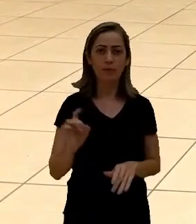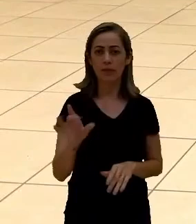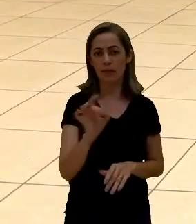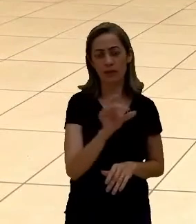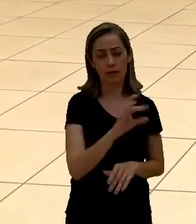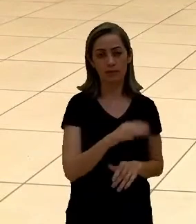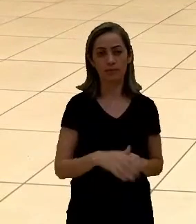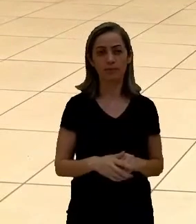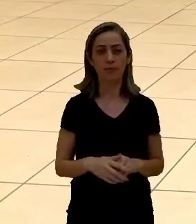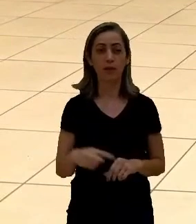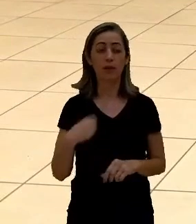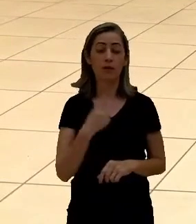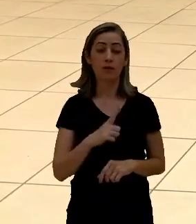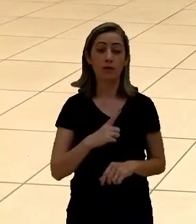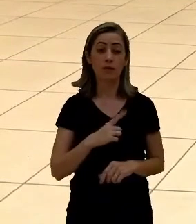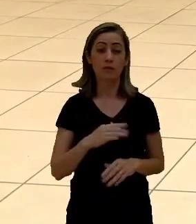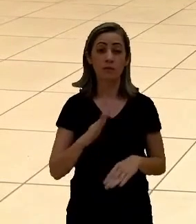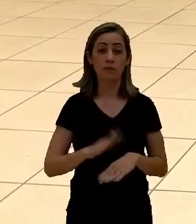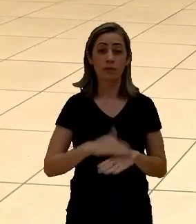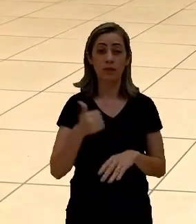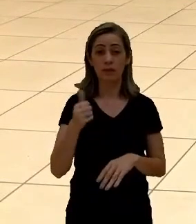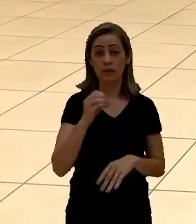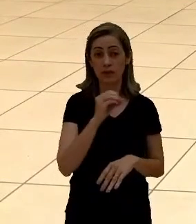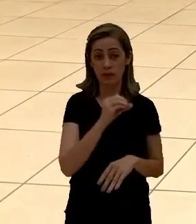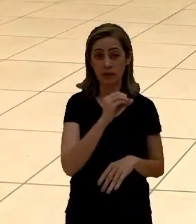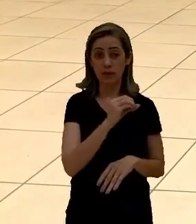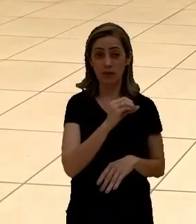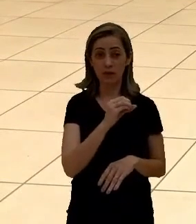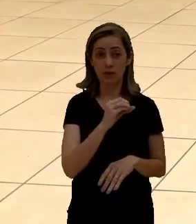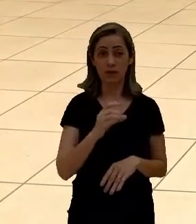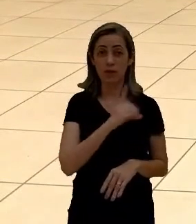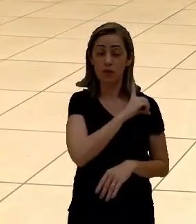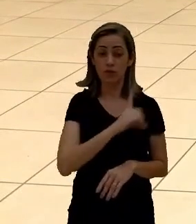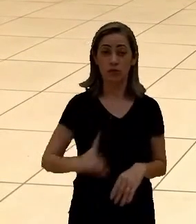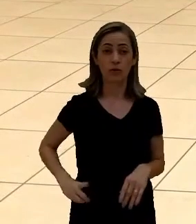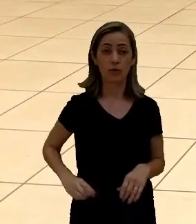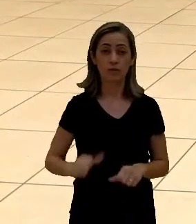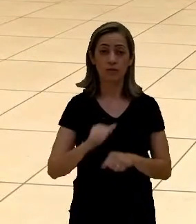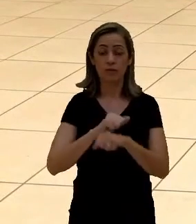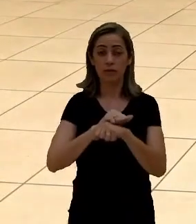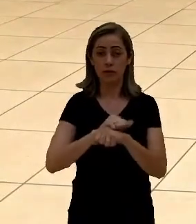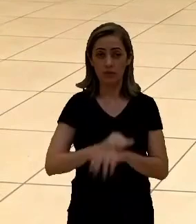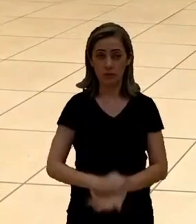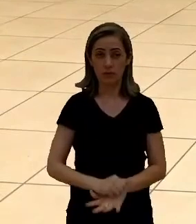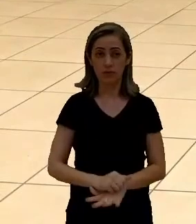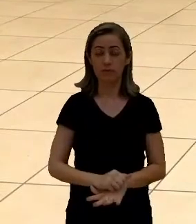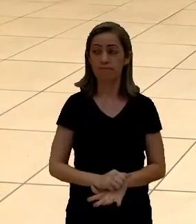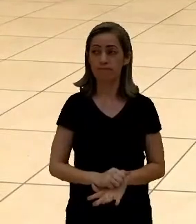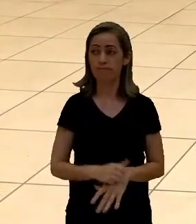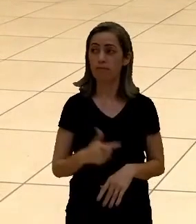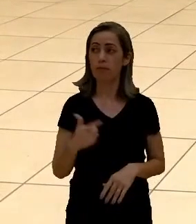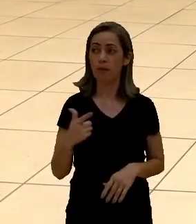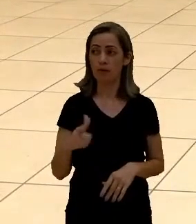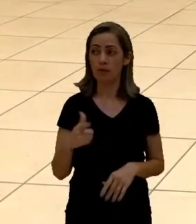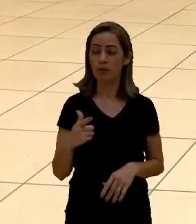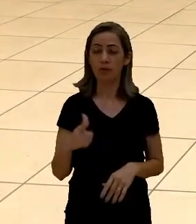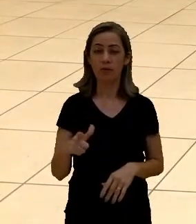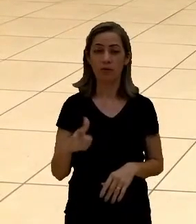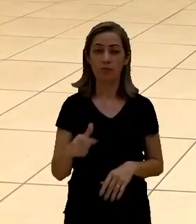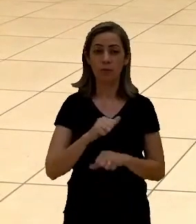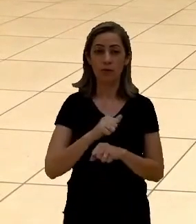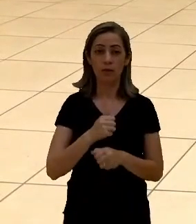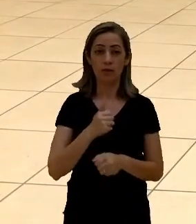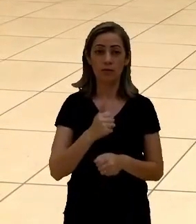nós temos mais de 100 diáconos da arquidiocese é claro que não tem posto na Arquidiocese para